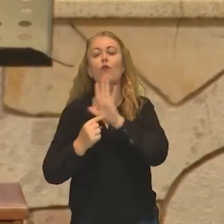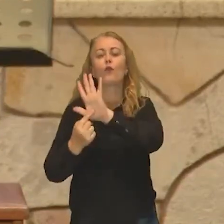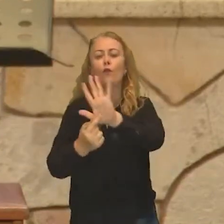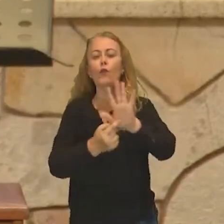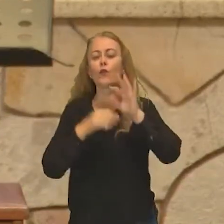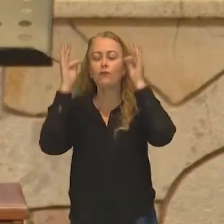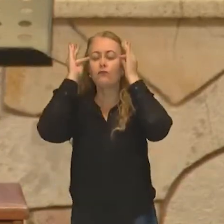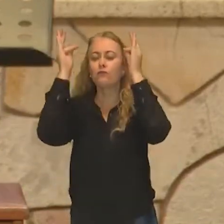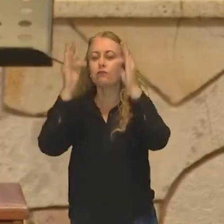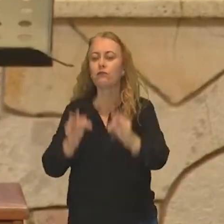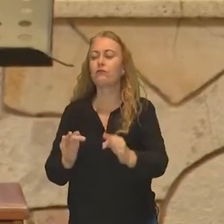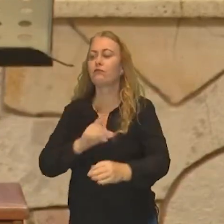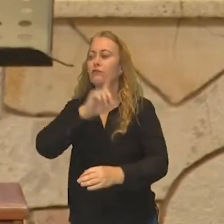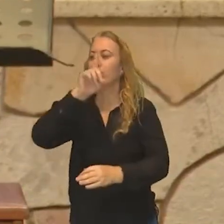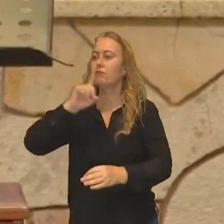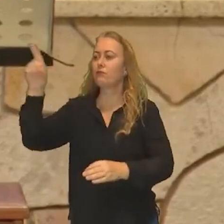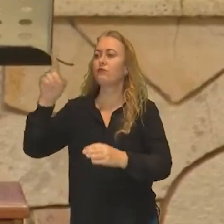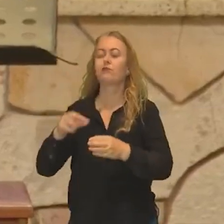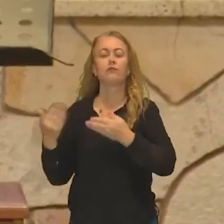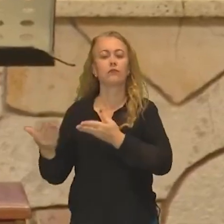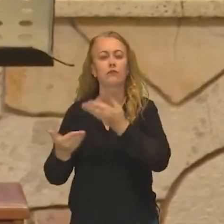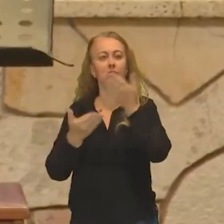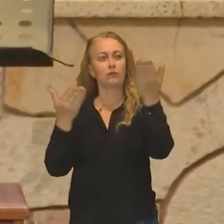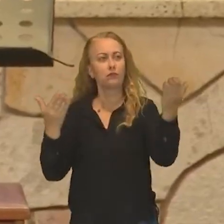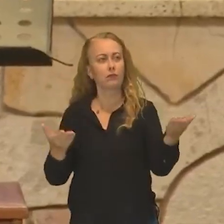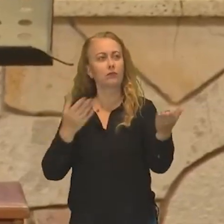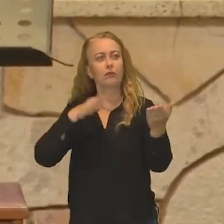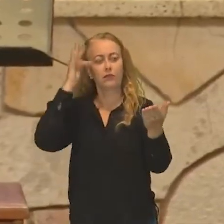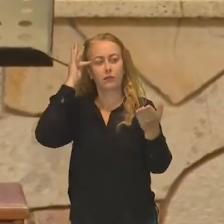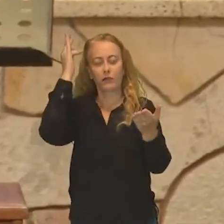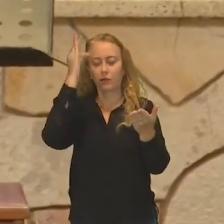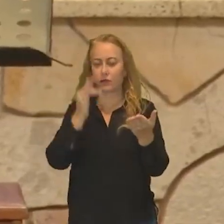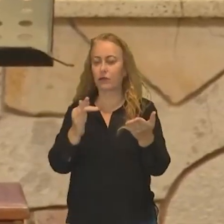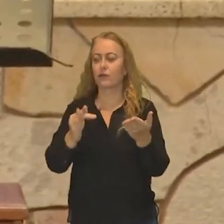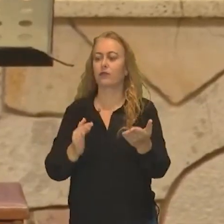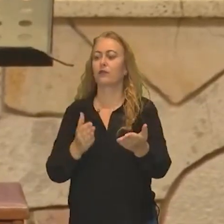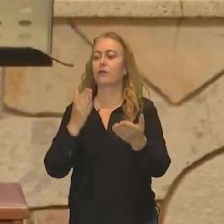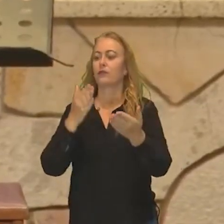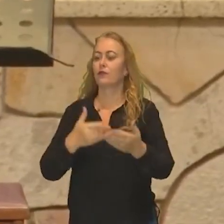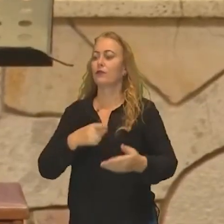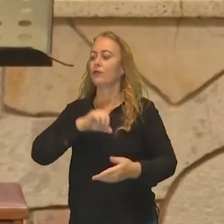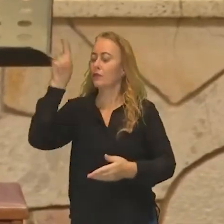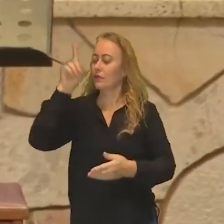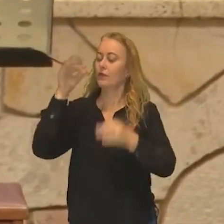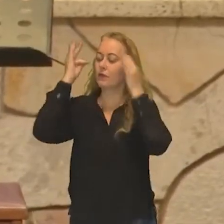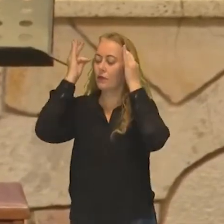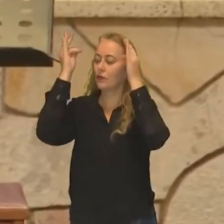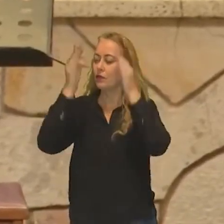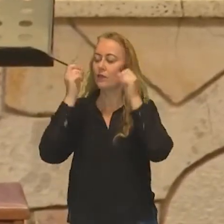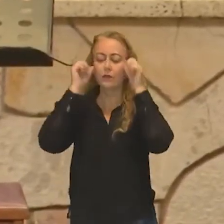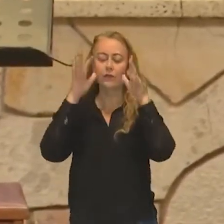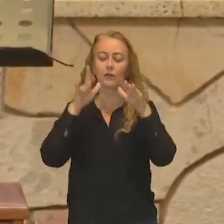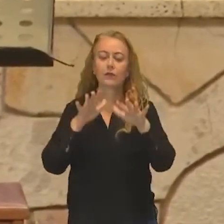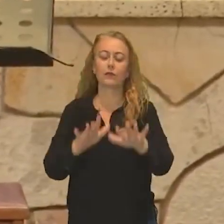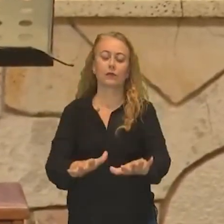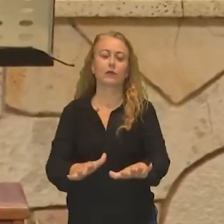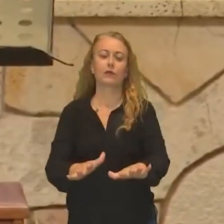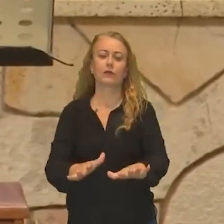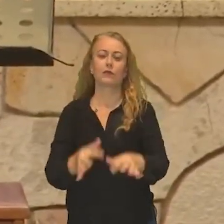Deus para nós, e é por isso que nós podemos confiar e descansar que Ele é fiel para nos abençoar.